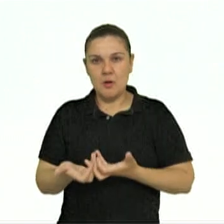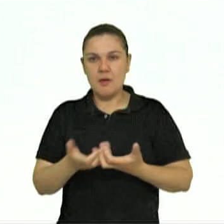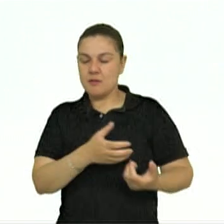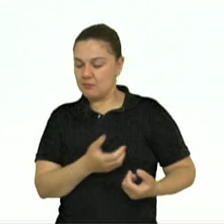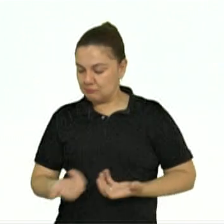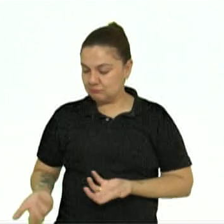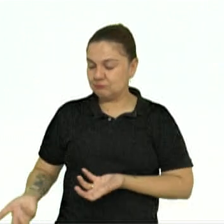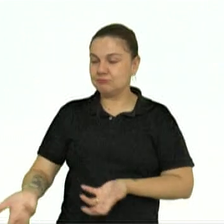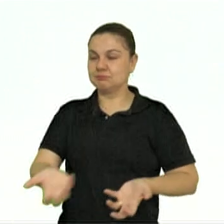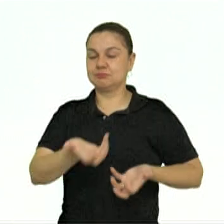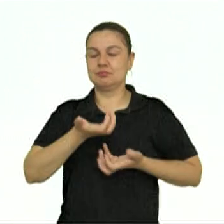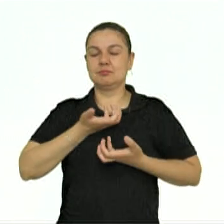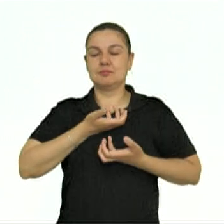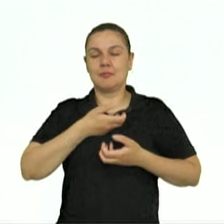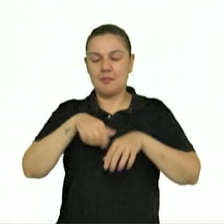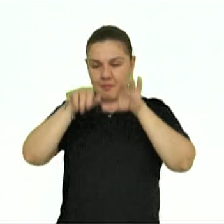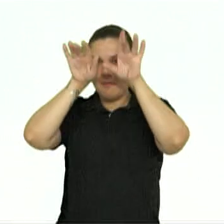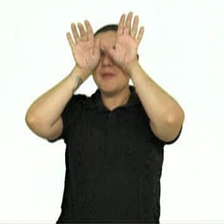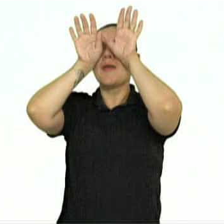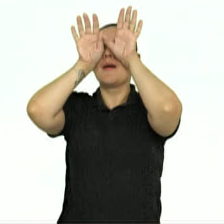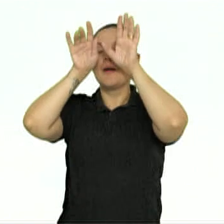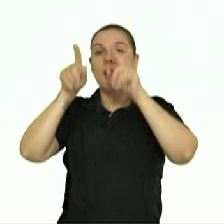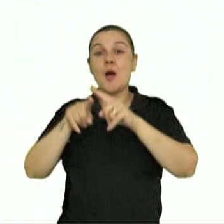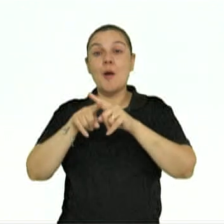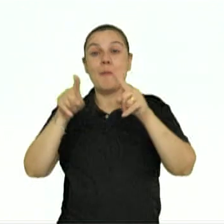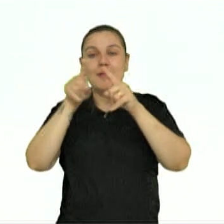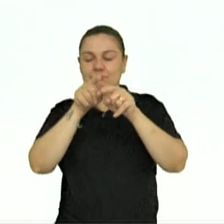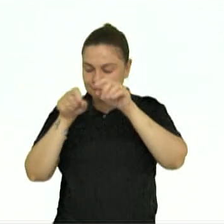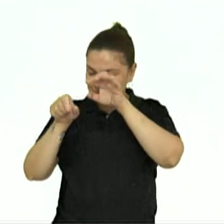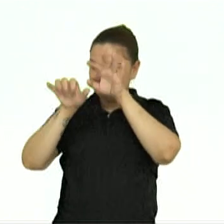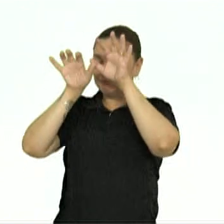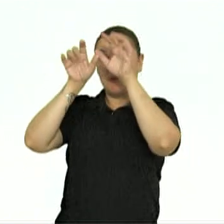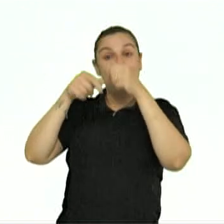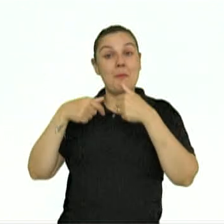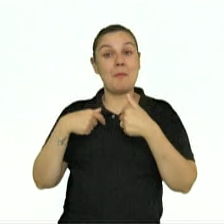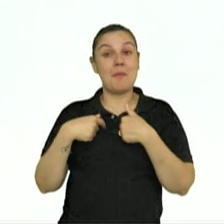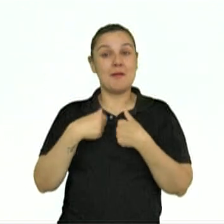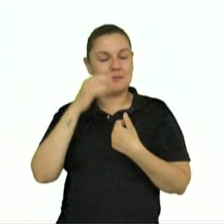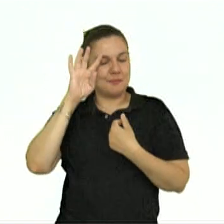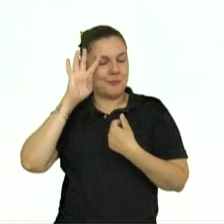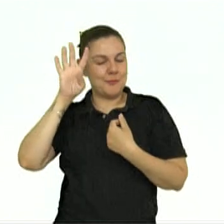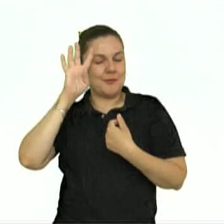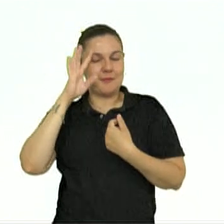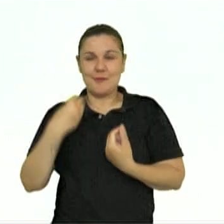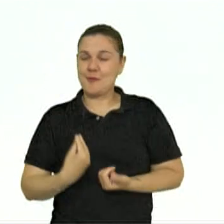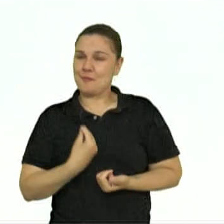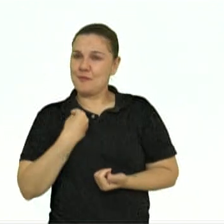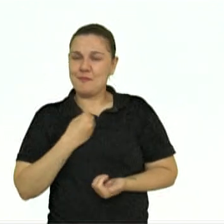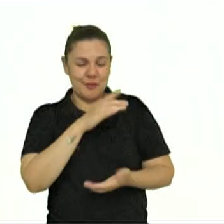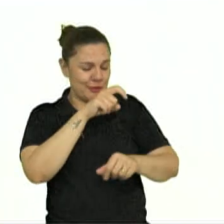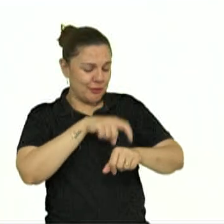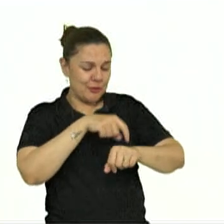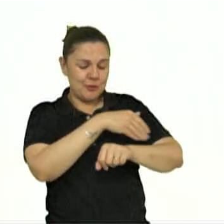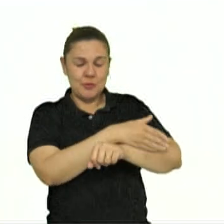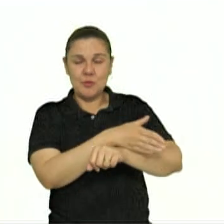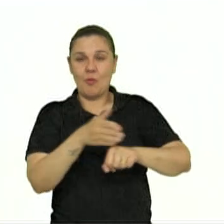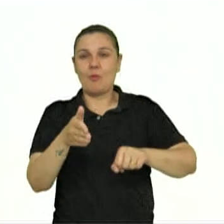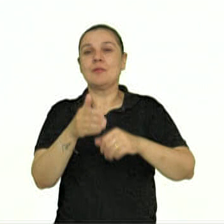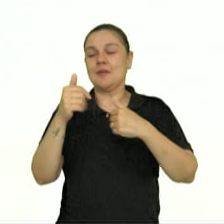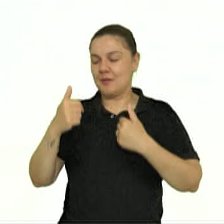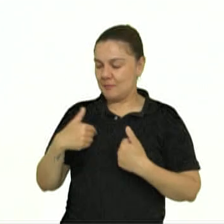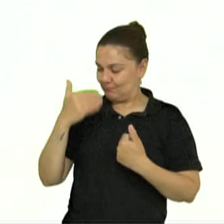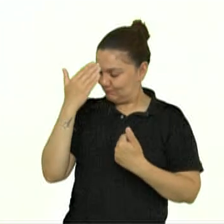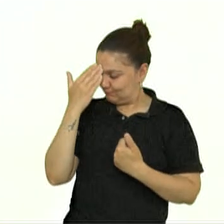encanto, dele se encante mais meu pensamento. Quero vivê-lo em cada vão momento, e em louvor hei